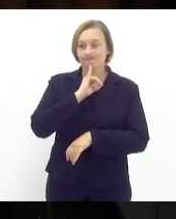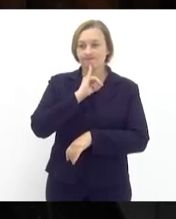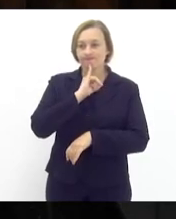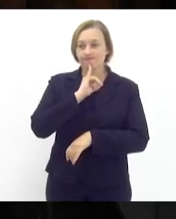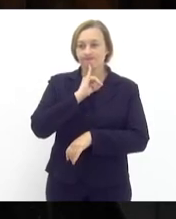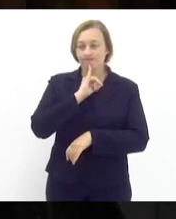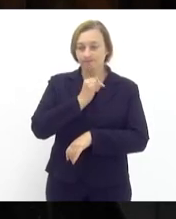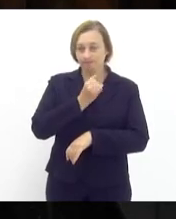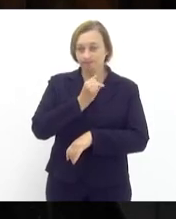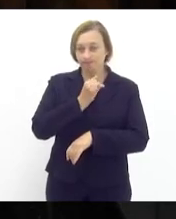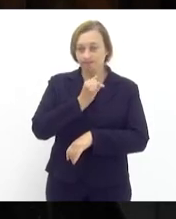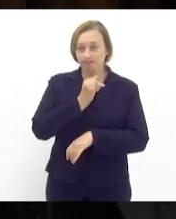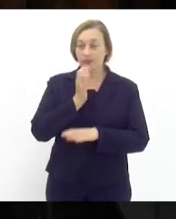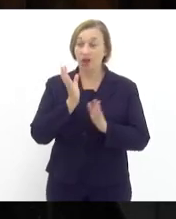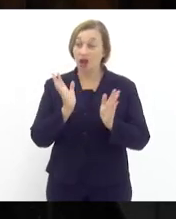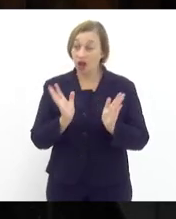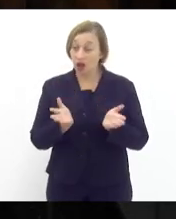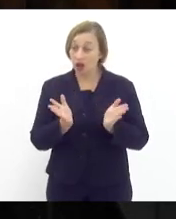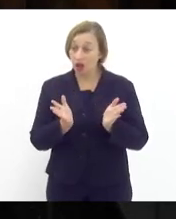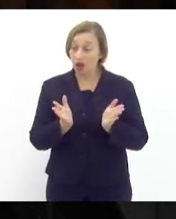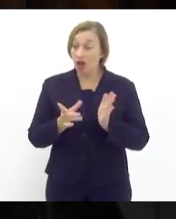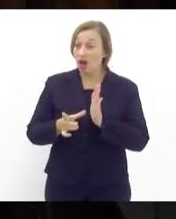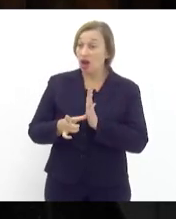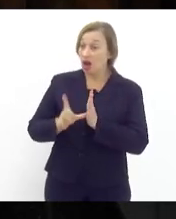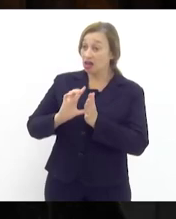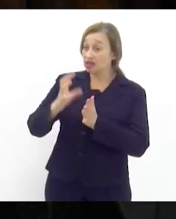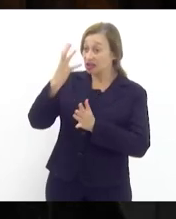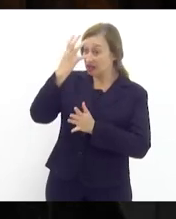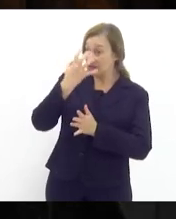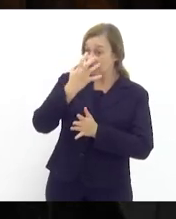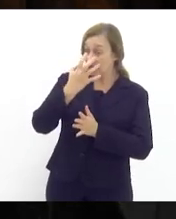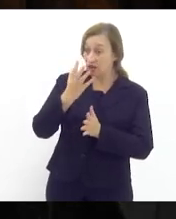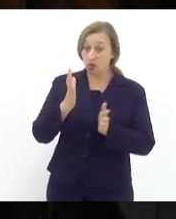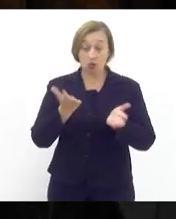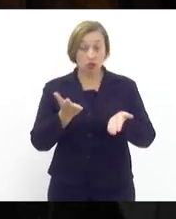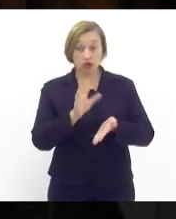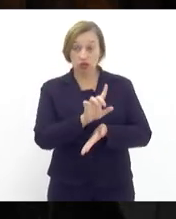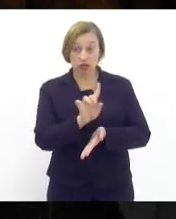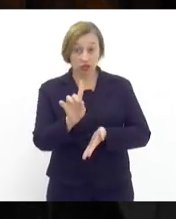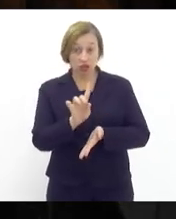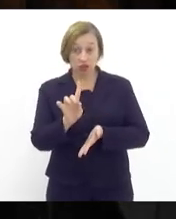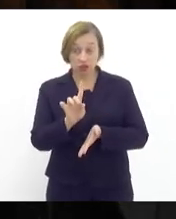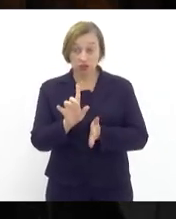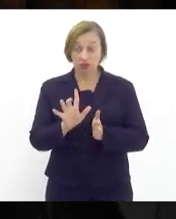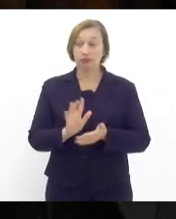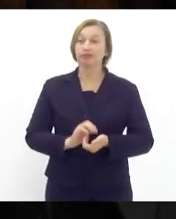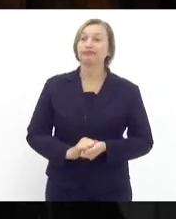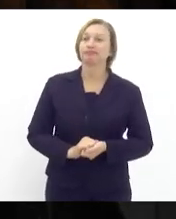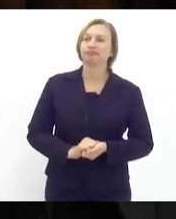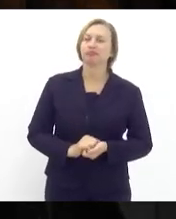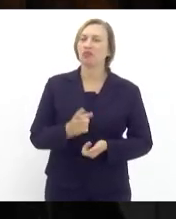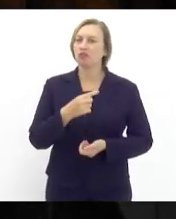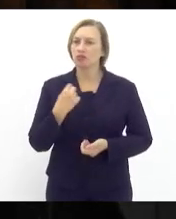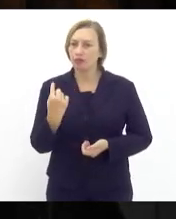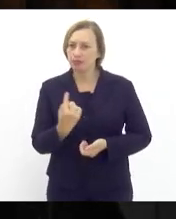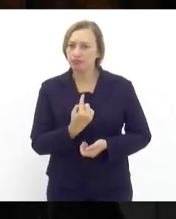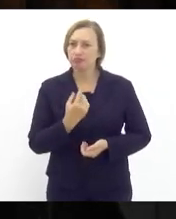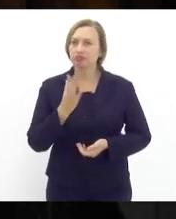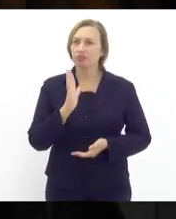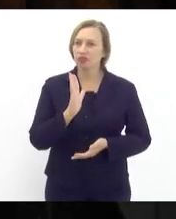mazela tão grave que era e por via de consequência não estamos mais